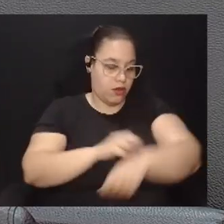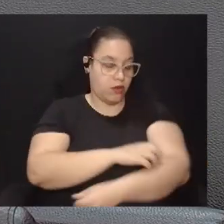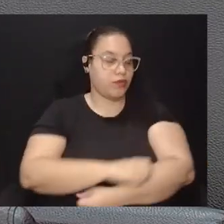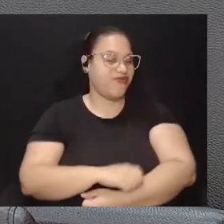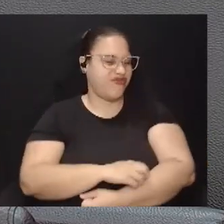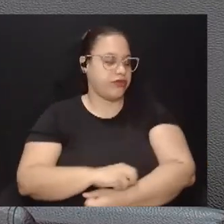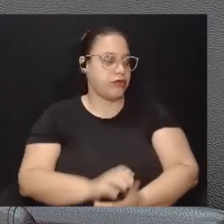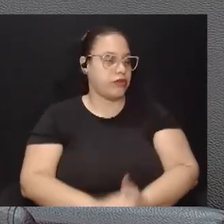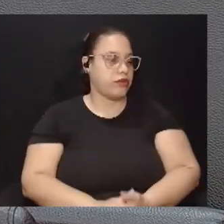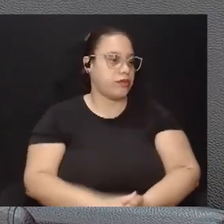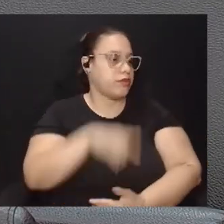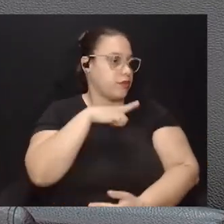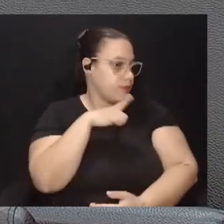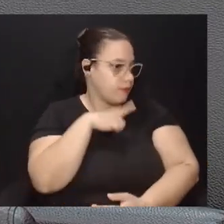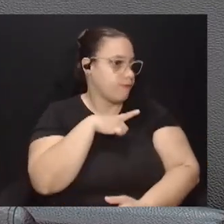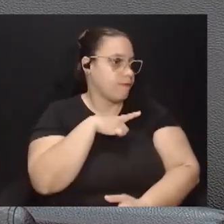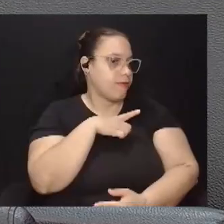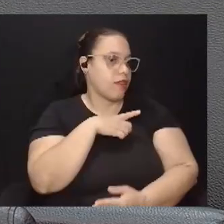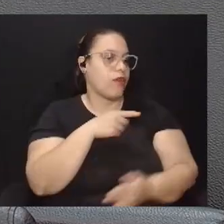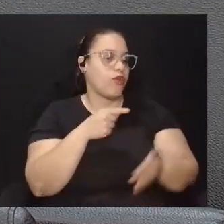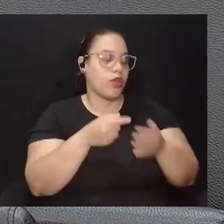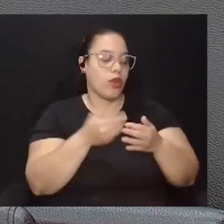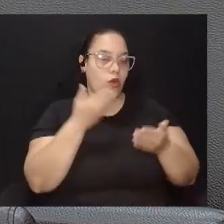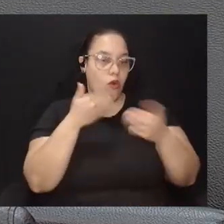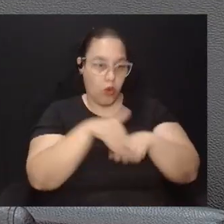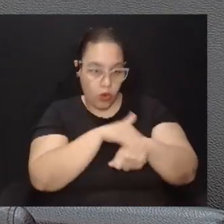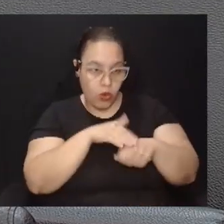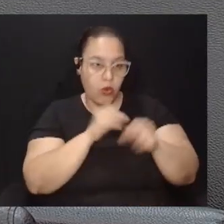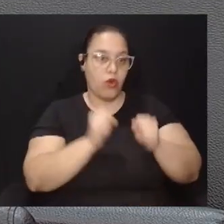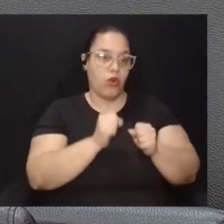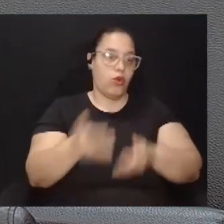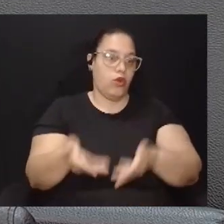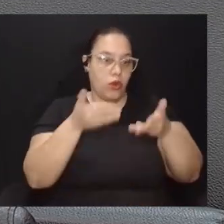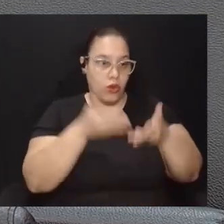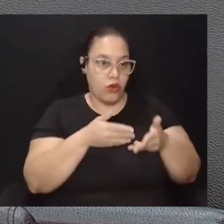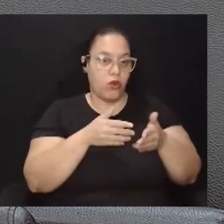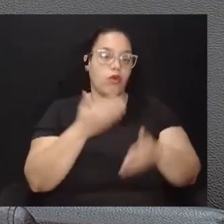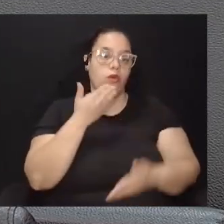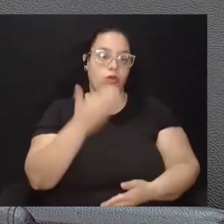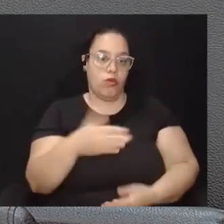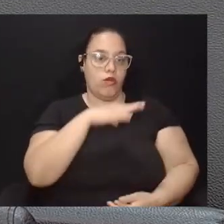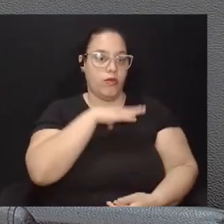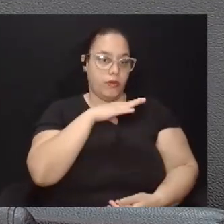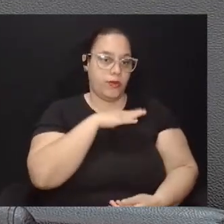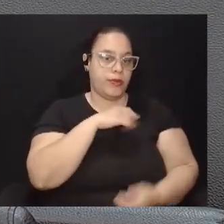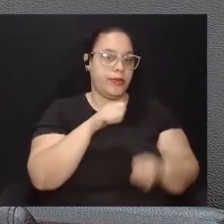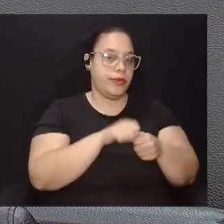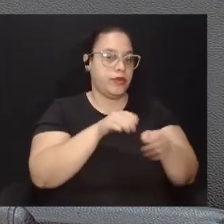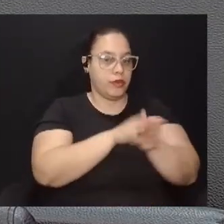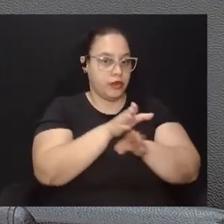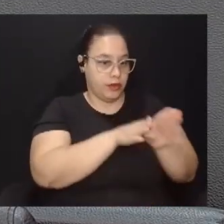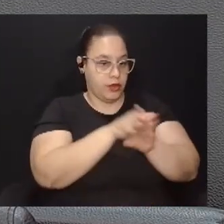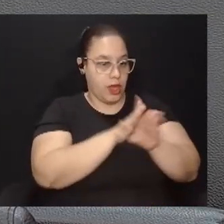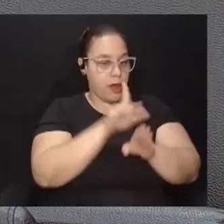Então, a gente tem um canal aberto com a população para que elas possam trazer para a gente as demandas do município e a gente fazer